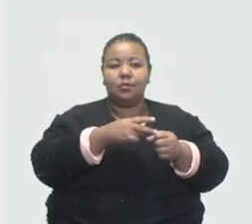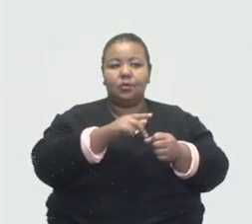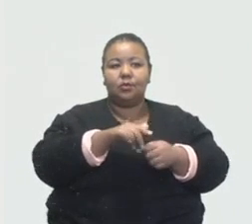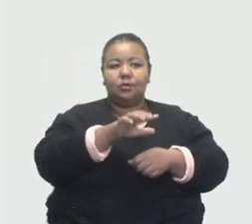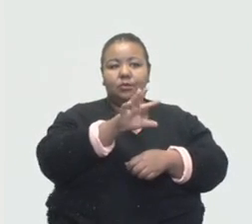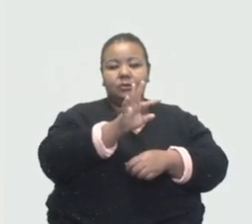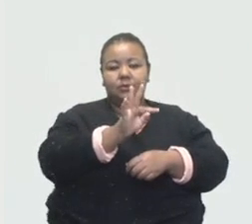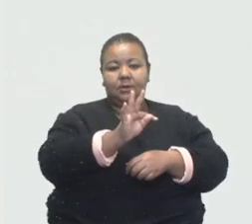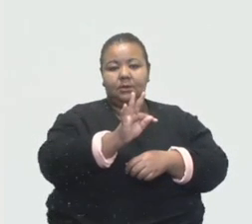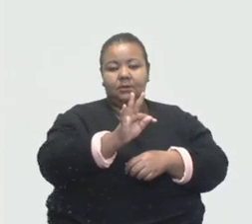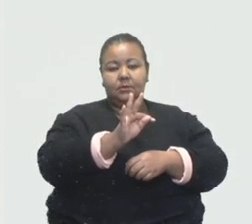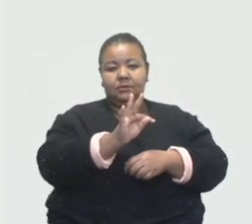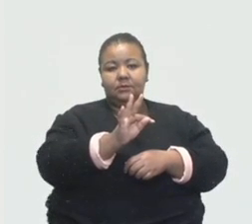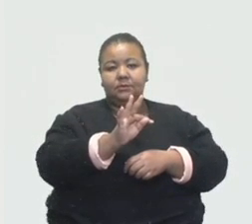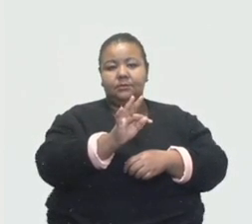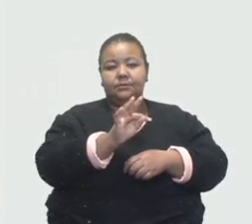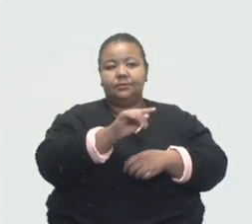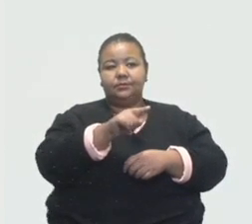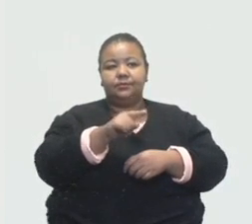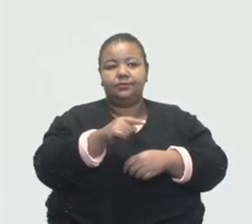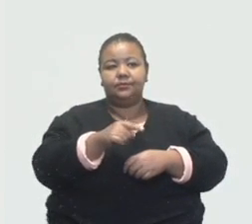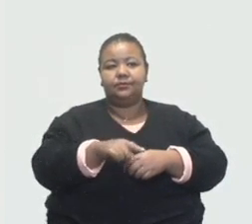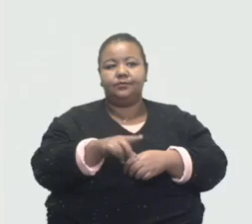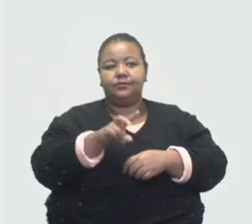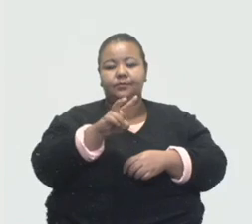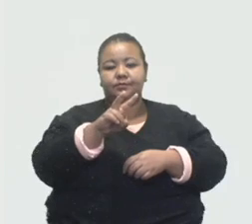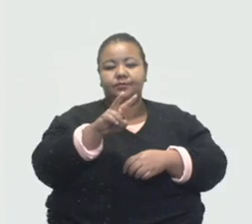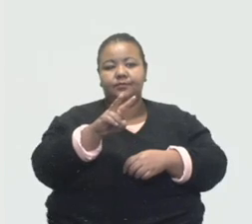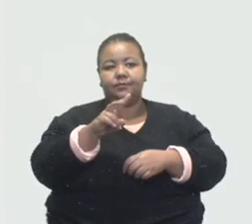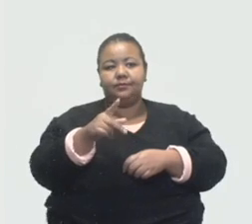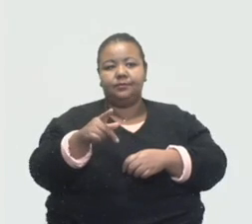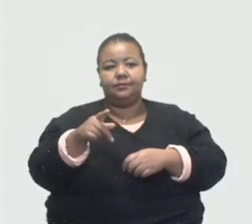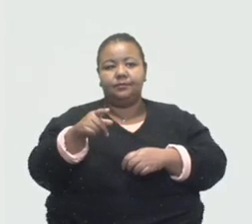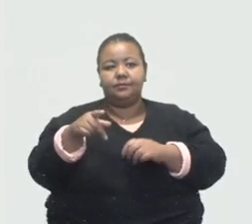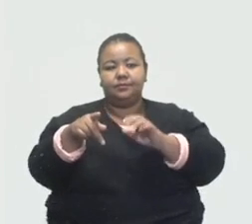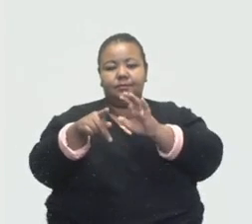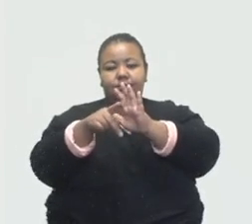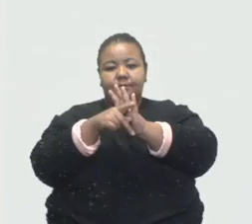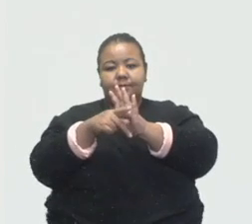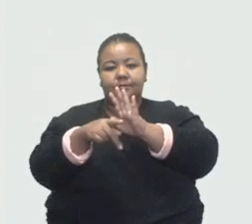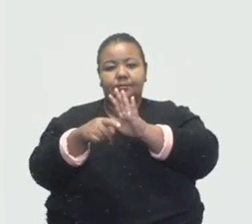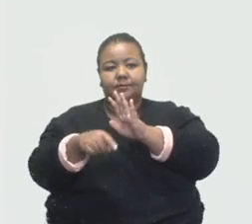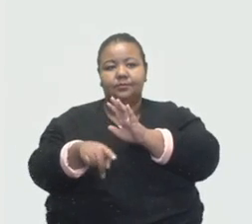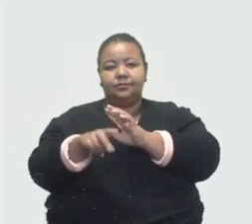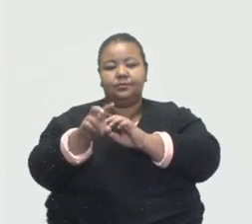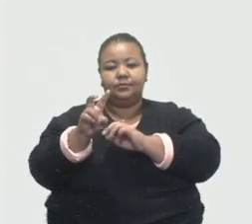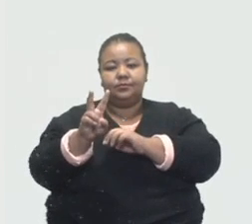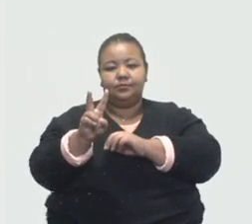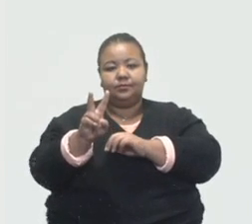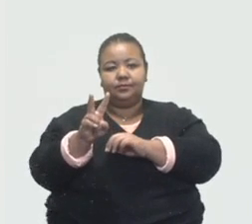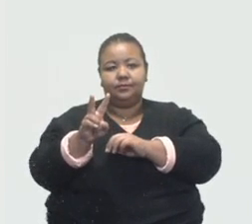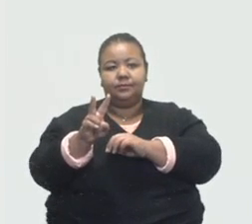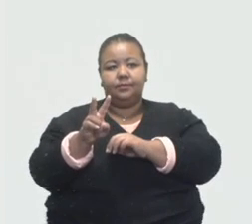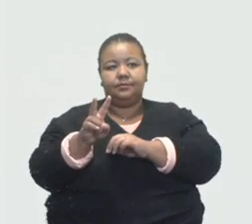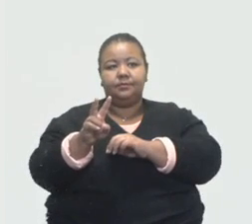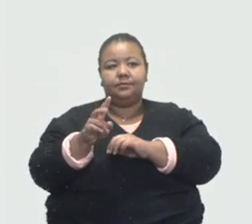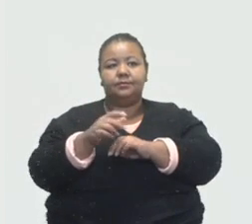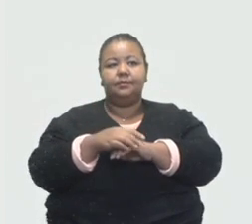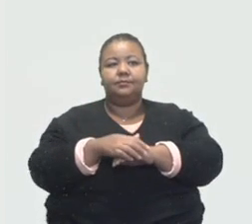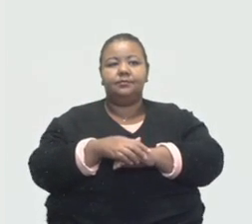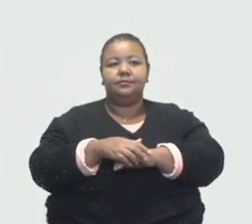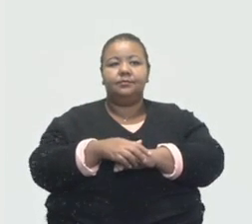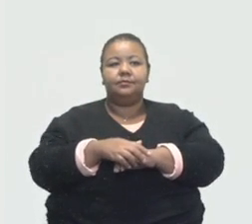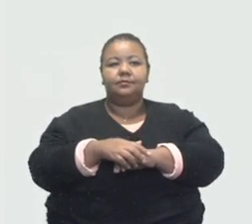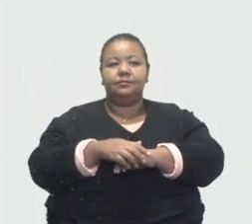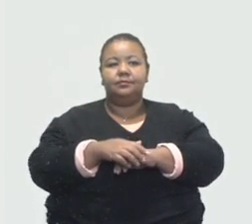T vai ser um vetor V que pertence ao meu espaço vetorial V,